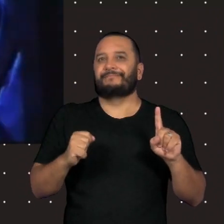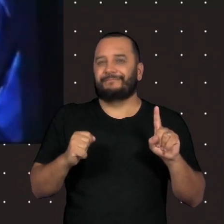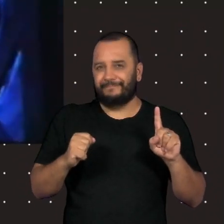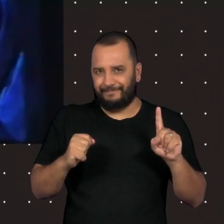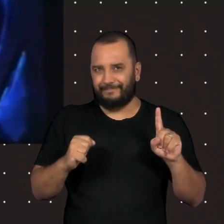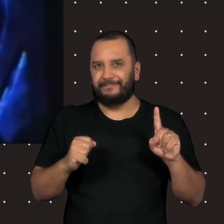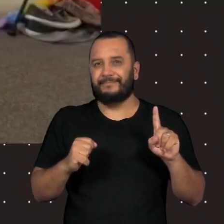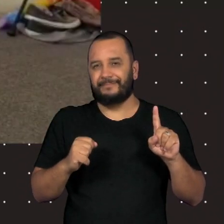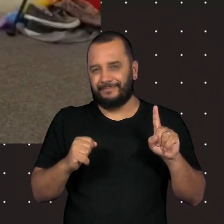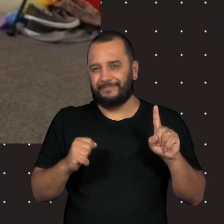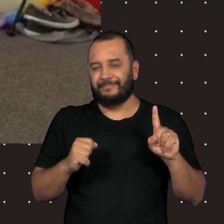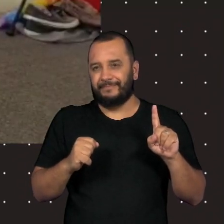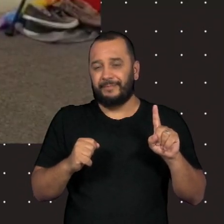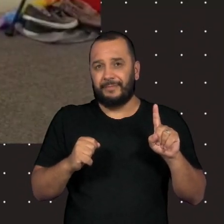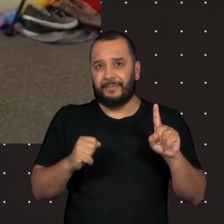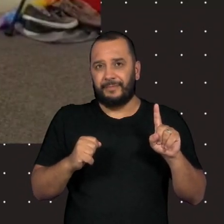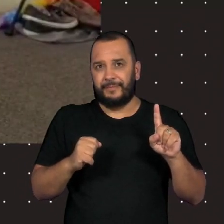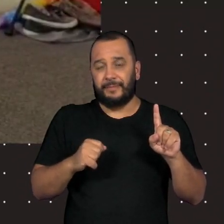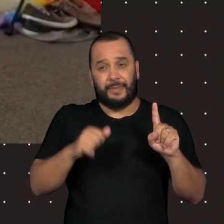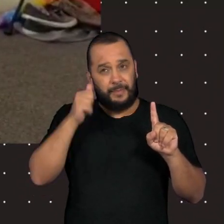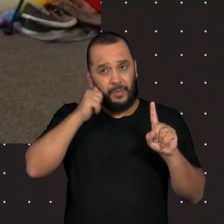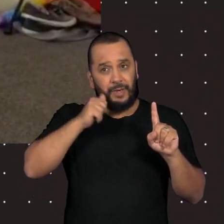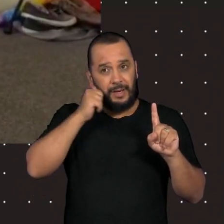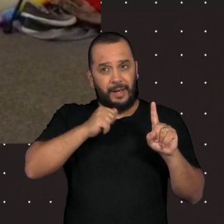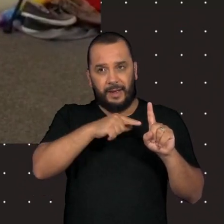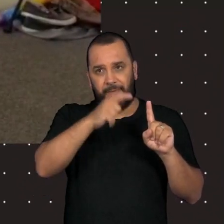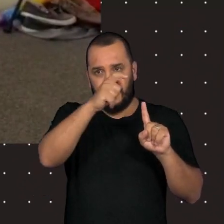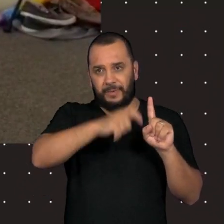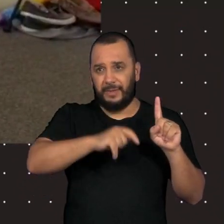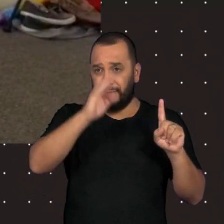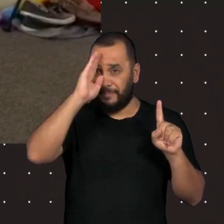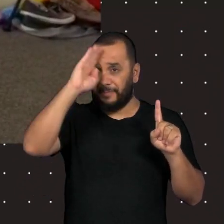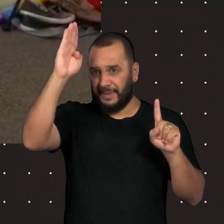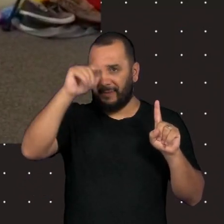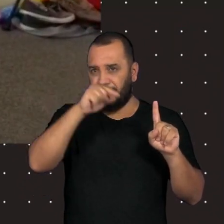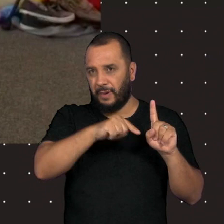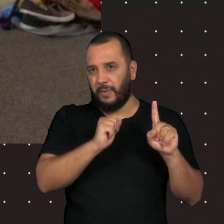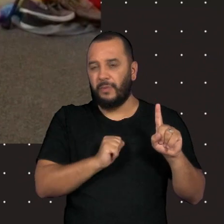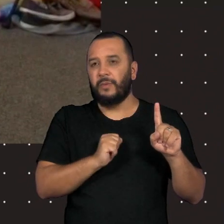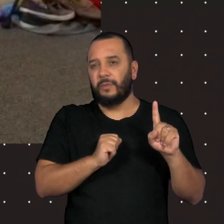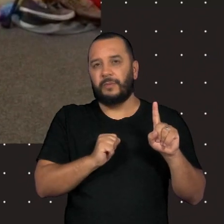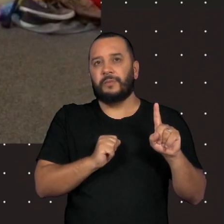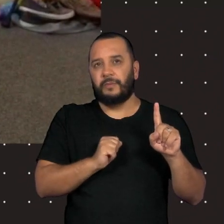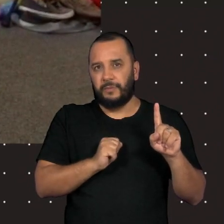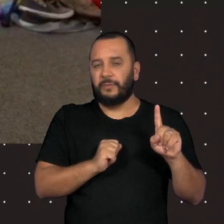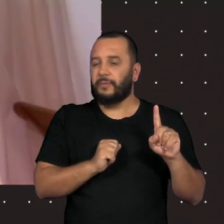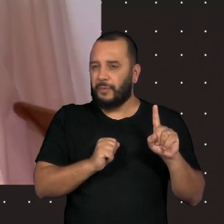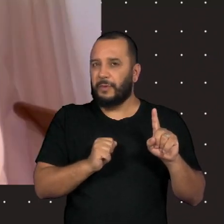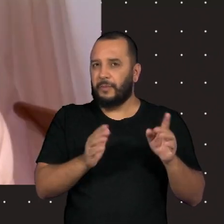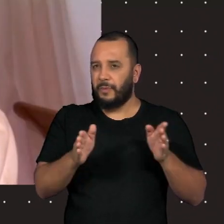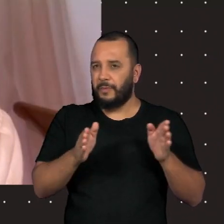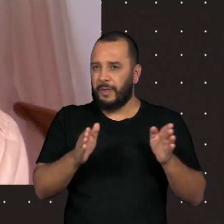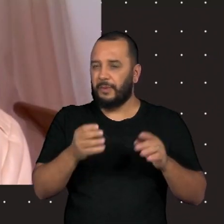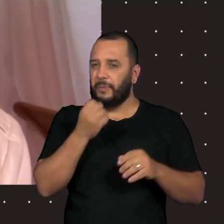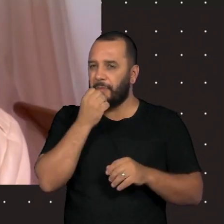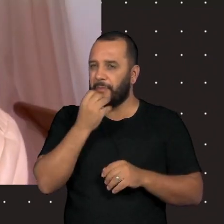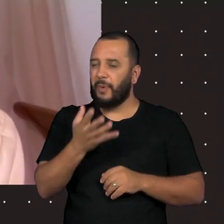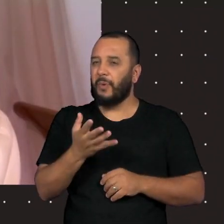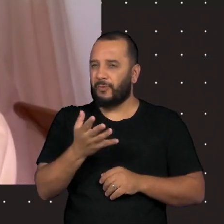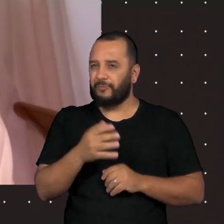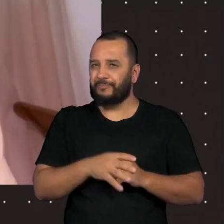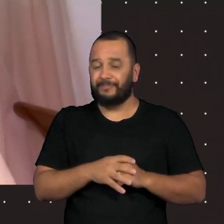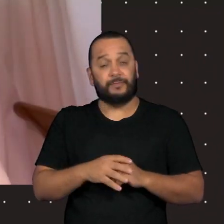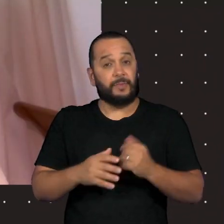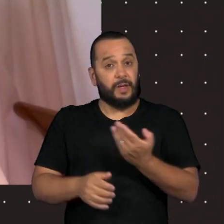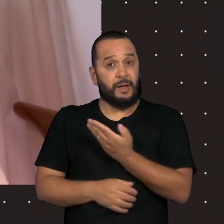de trabalho muito bom e muito livre. E a amizade que a gente